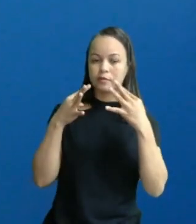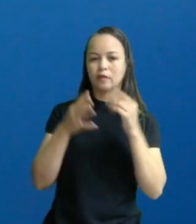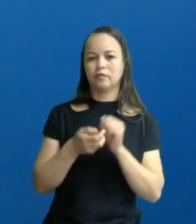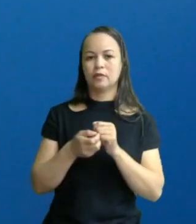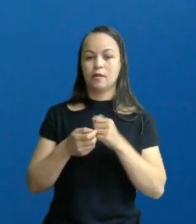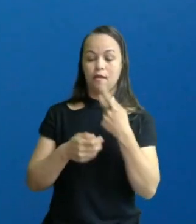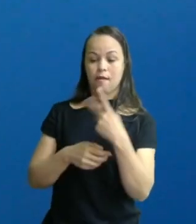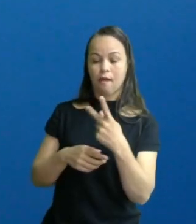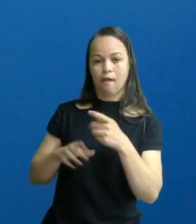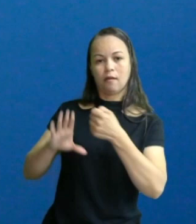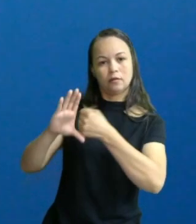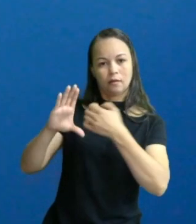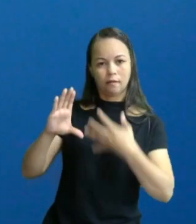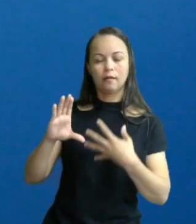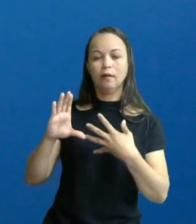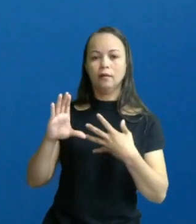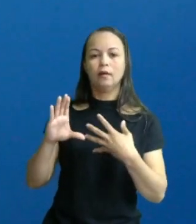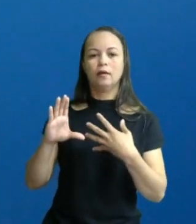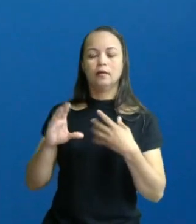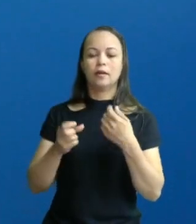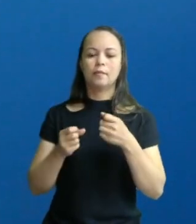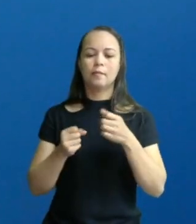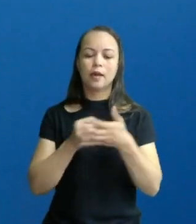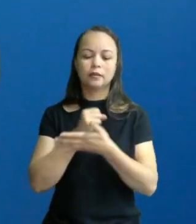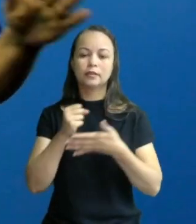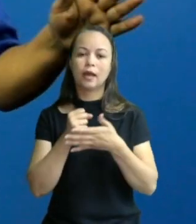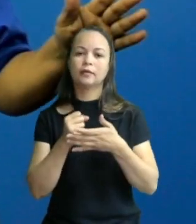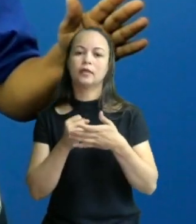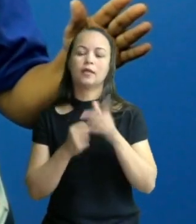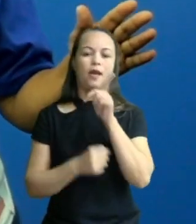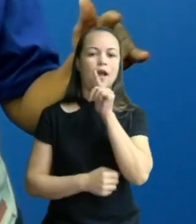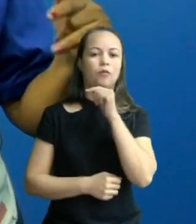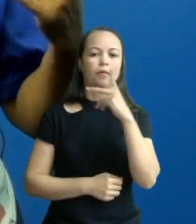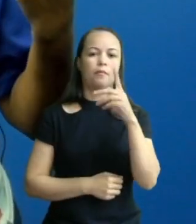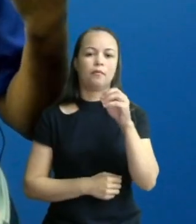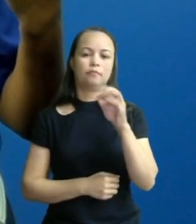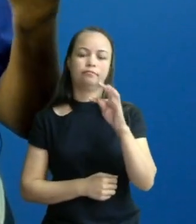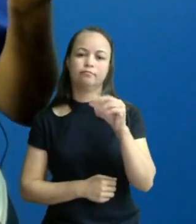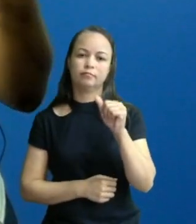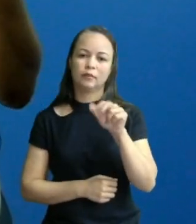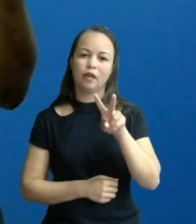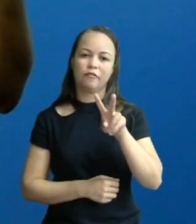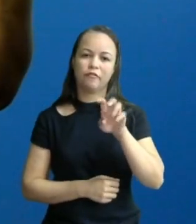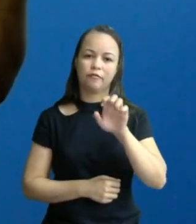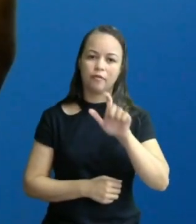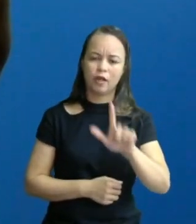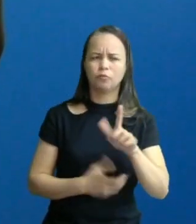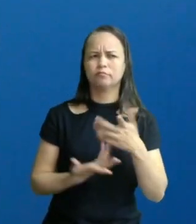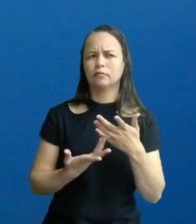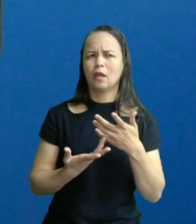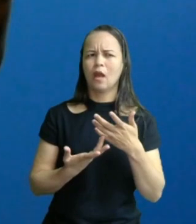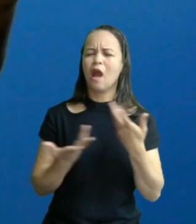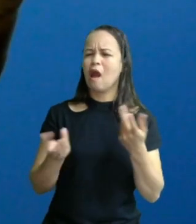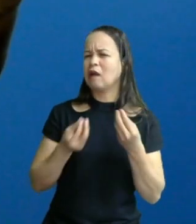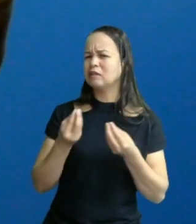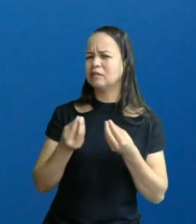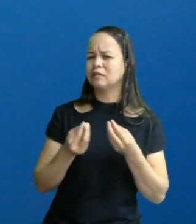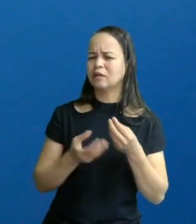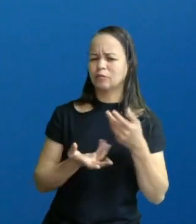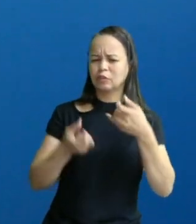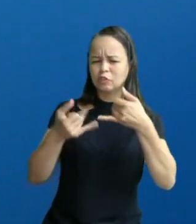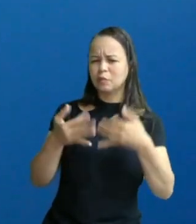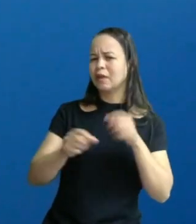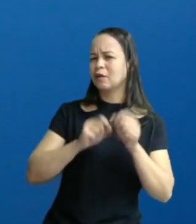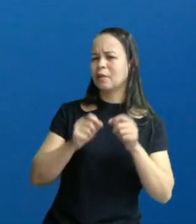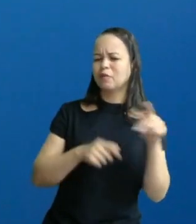essas características é baseada numa água potável, tá certo? Porque a gente pode dizer, tia, tem água que é escura,